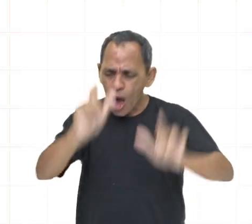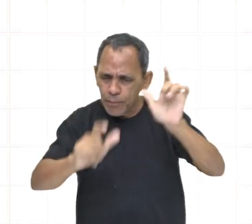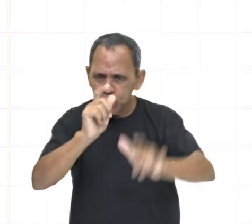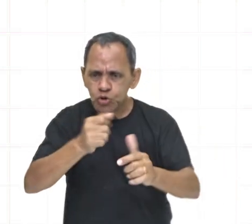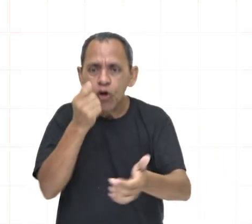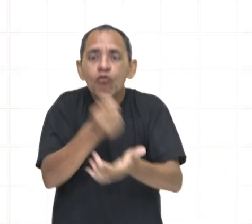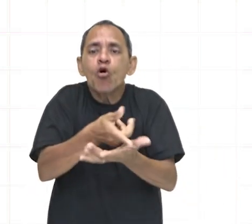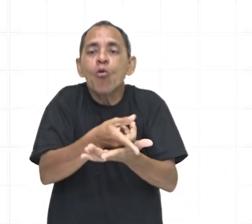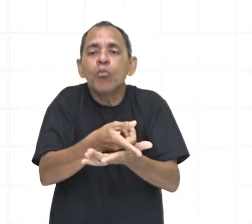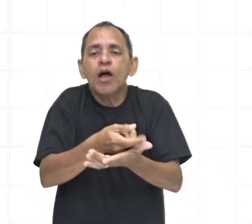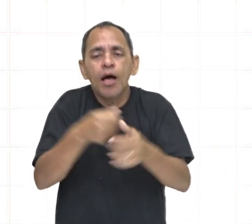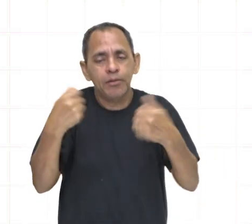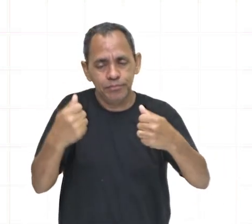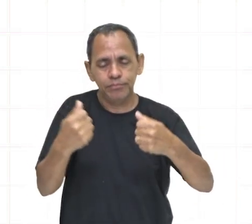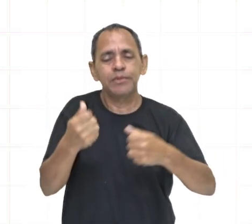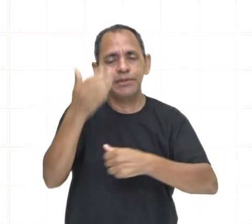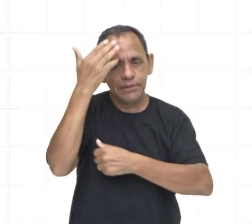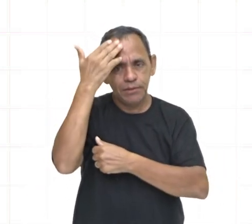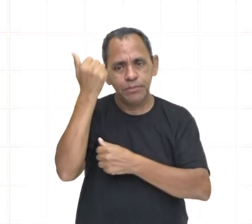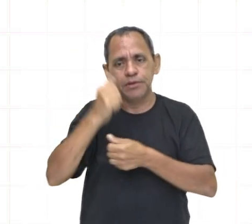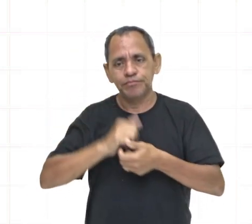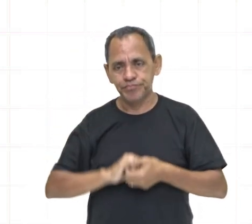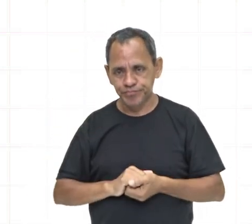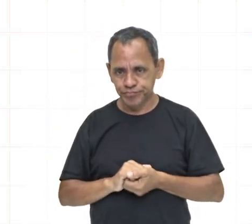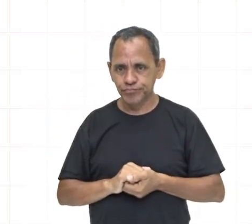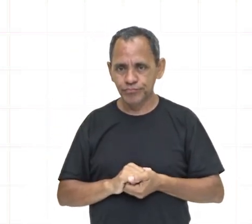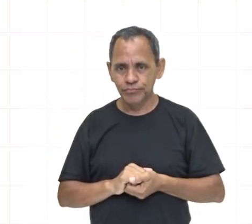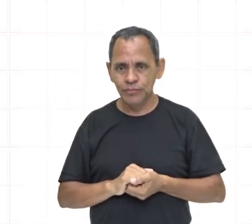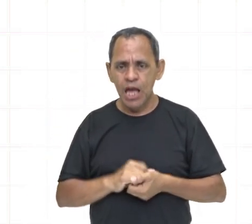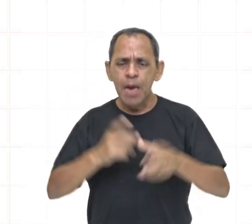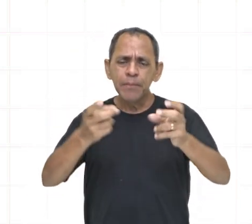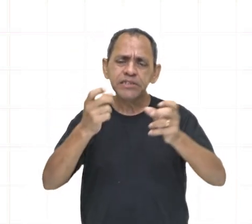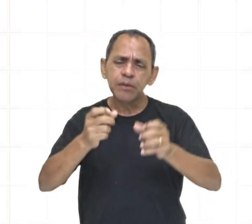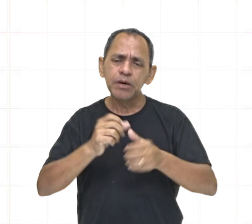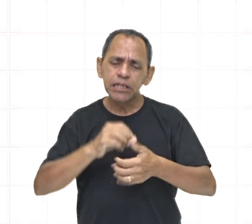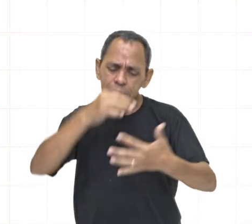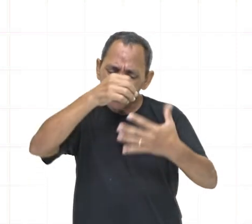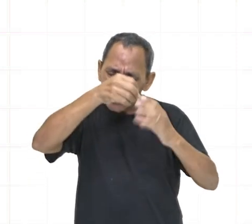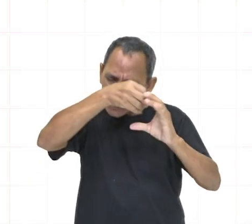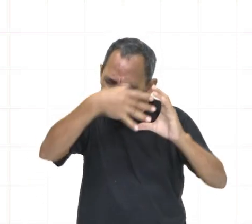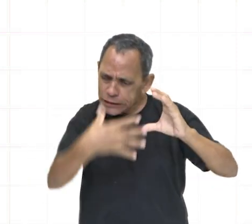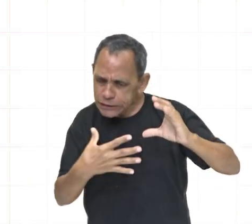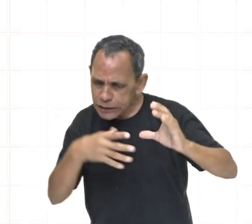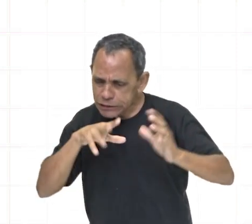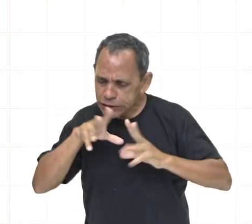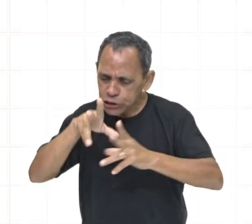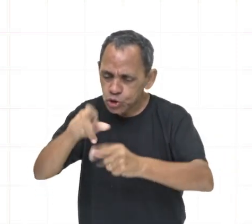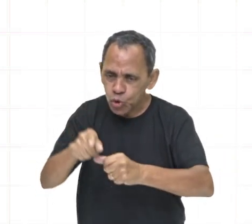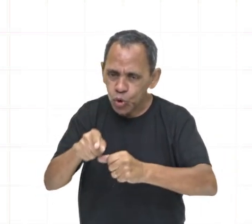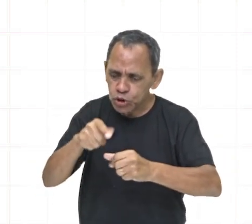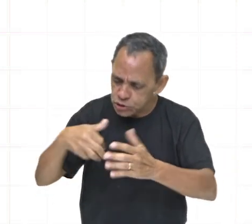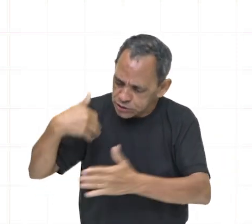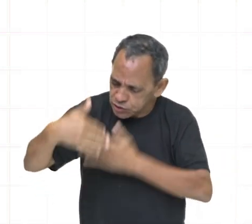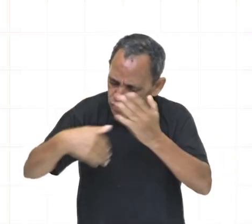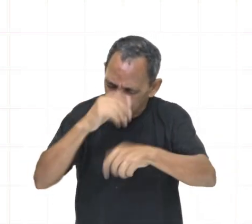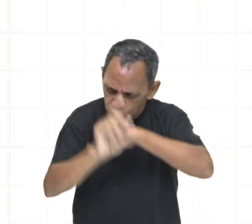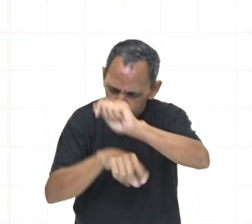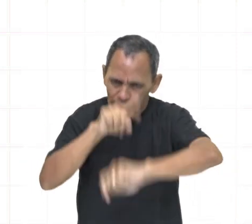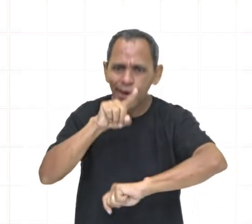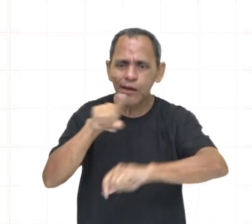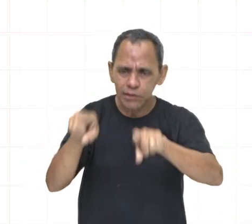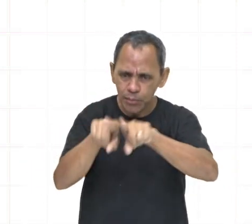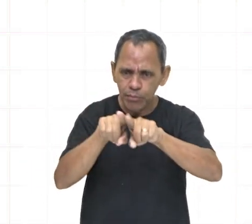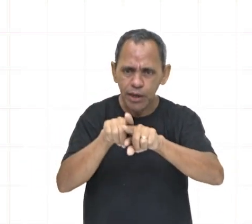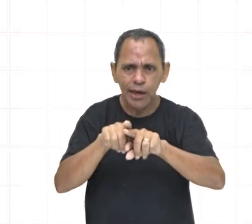tá? Agora, vendo todas essas características, todo esse desenvolvimento, né, da tecnologia sendo